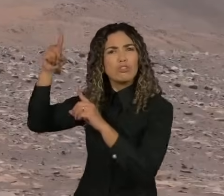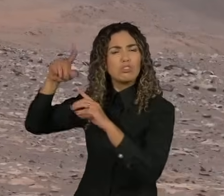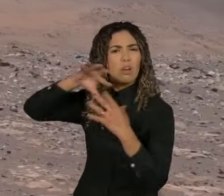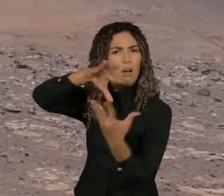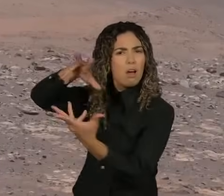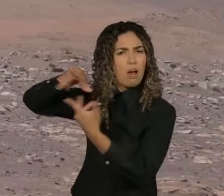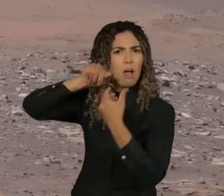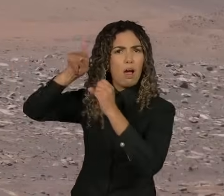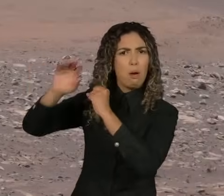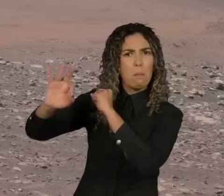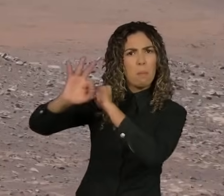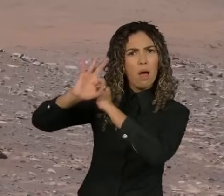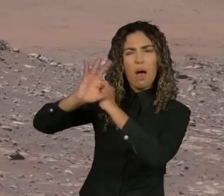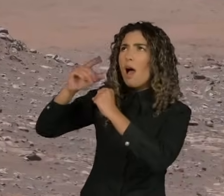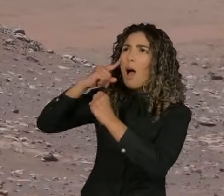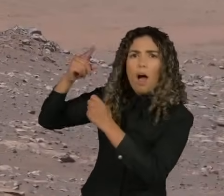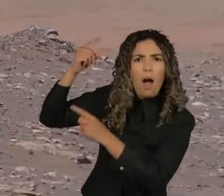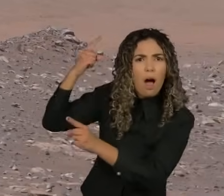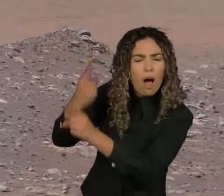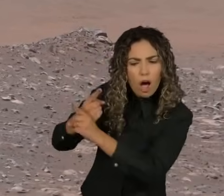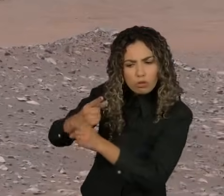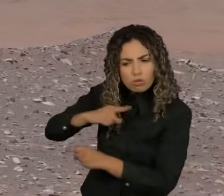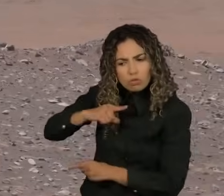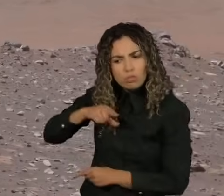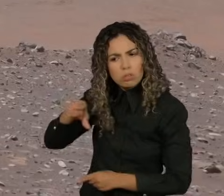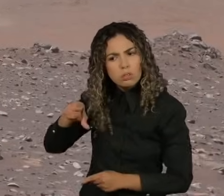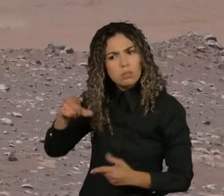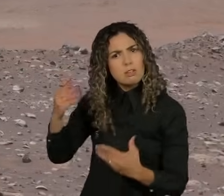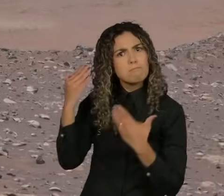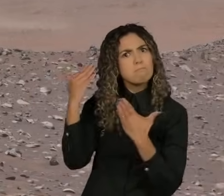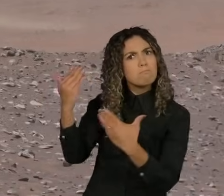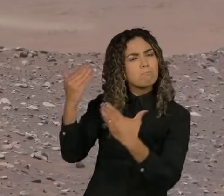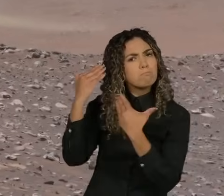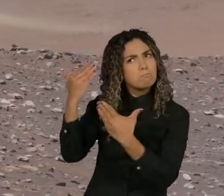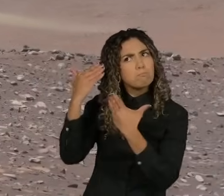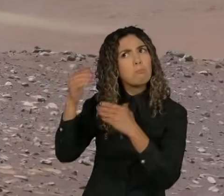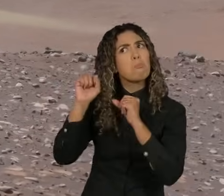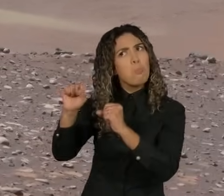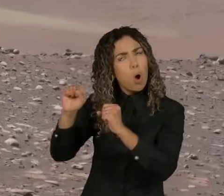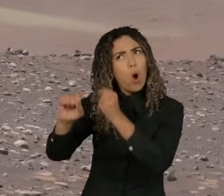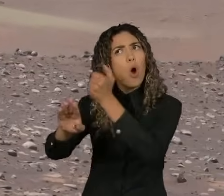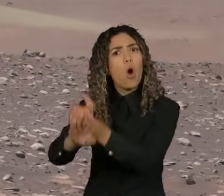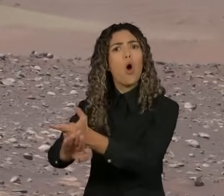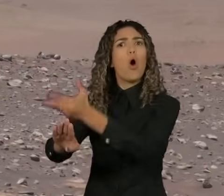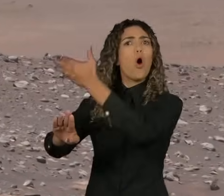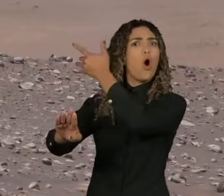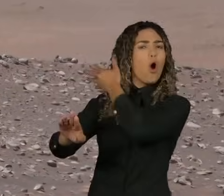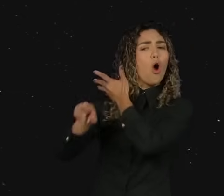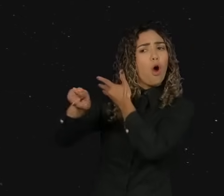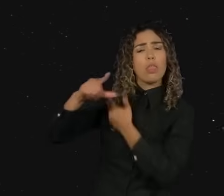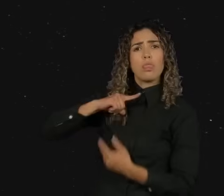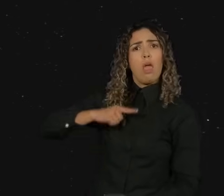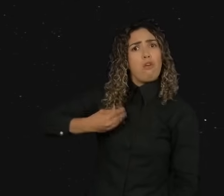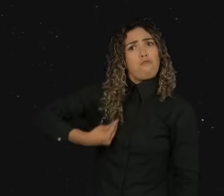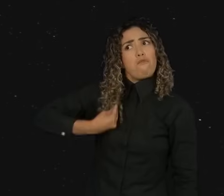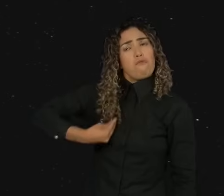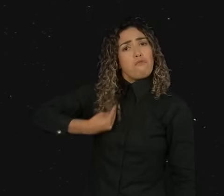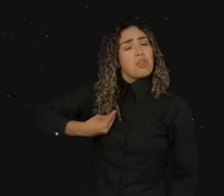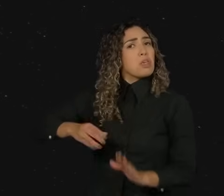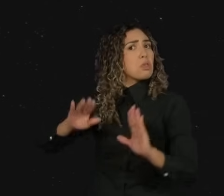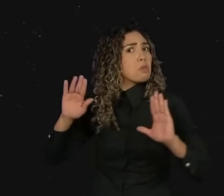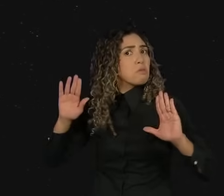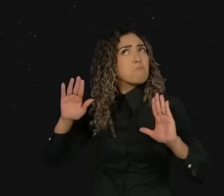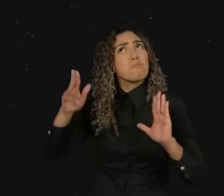Espacial Norte-Americana, o achado é a evidência mais promissora de existência de vida em algum momento